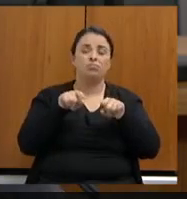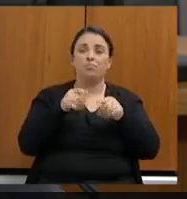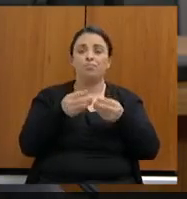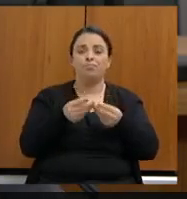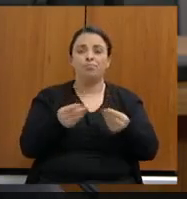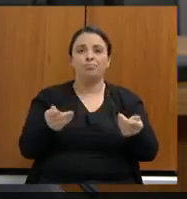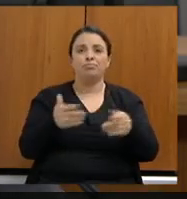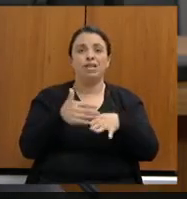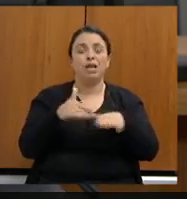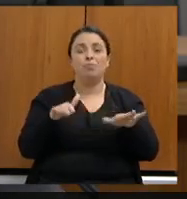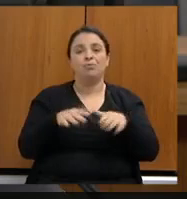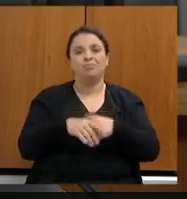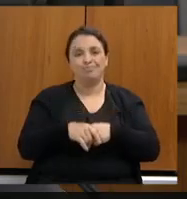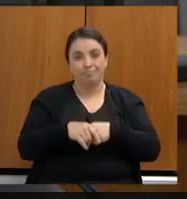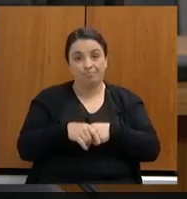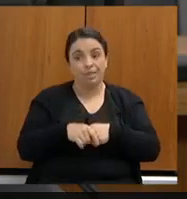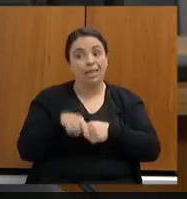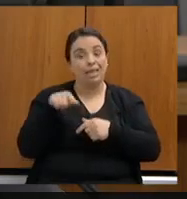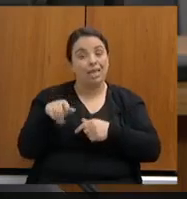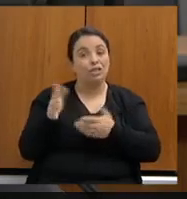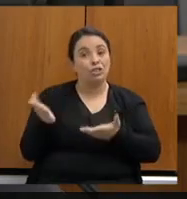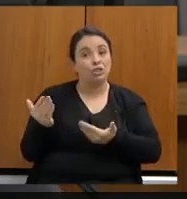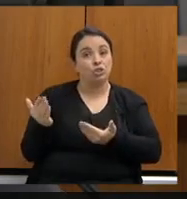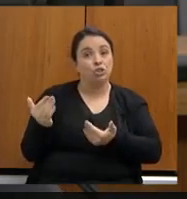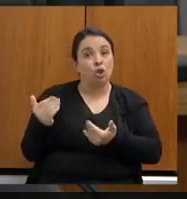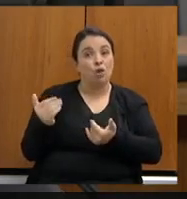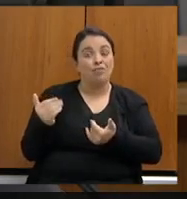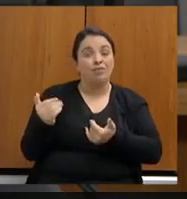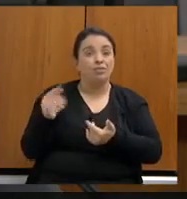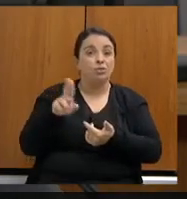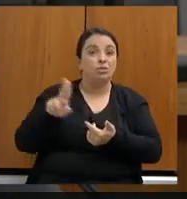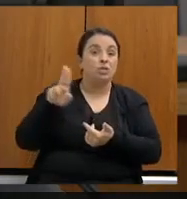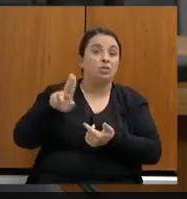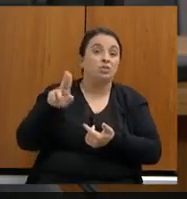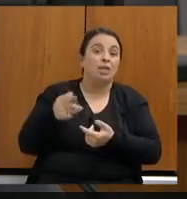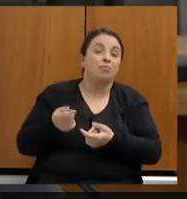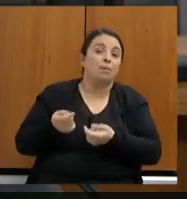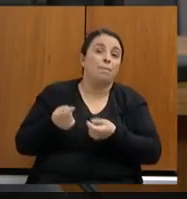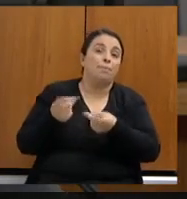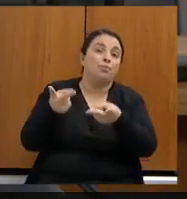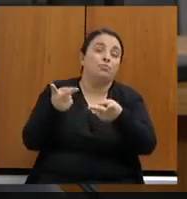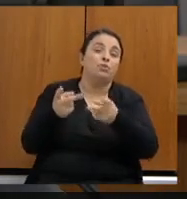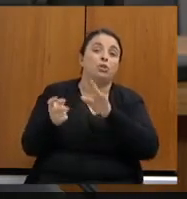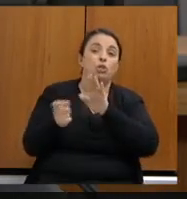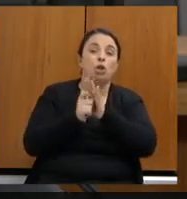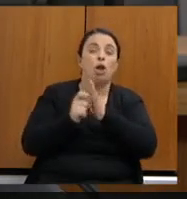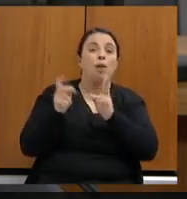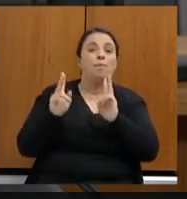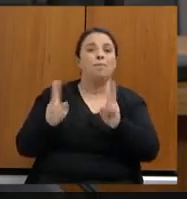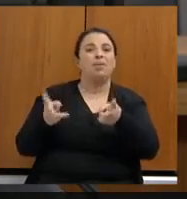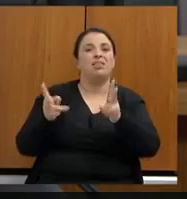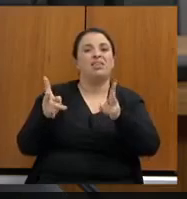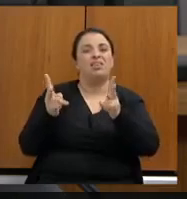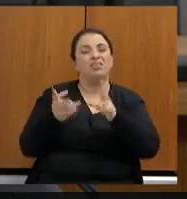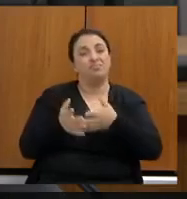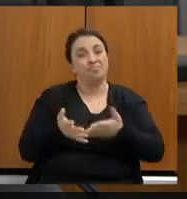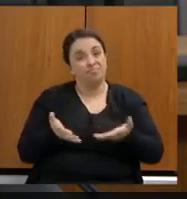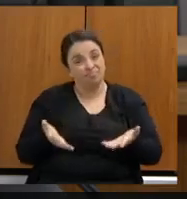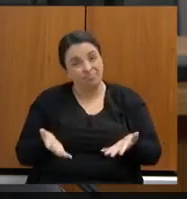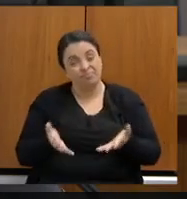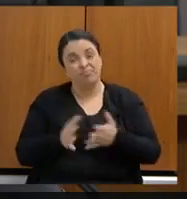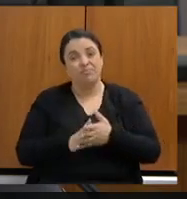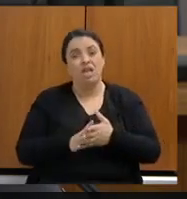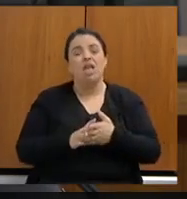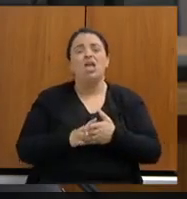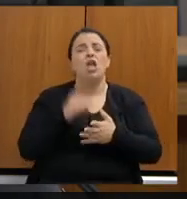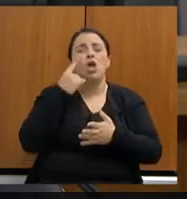que estão sendo usados eu ver entrevista de um traficante que entrevista ficante né da vossa traficante tal